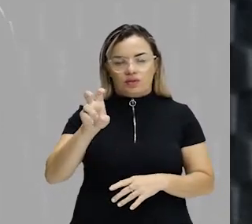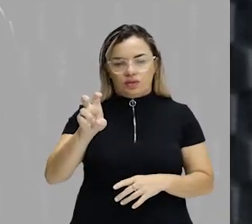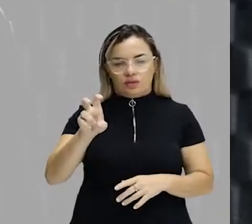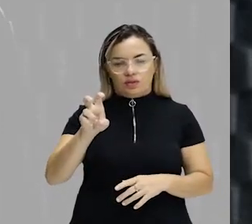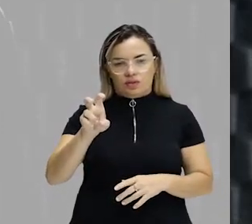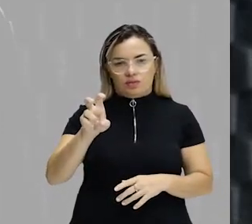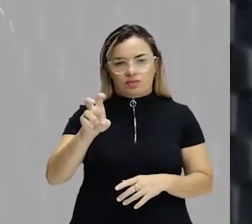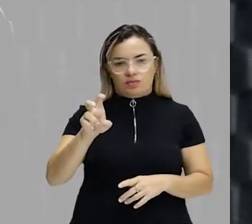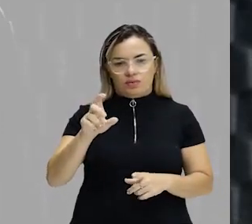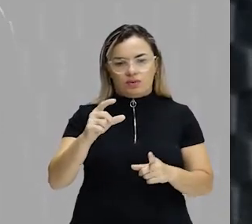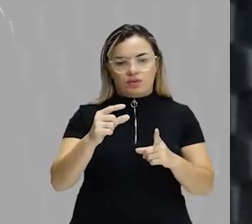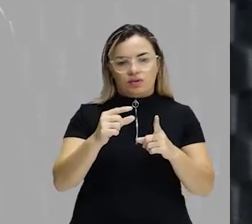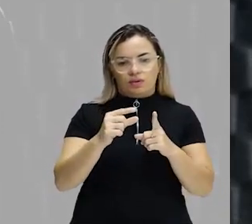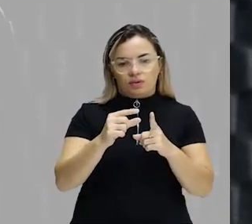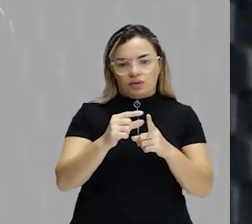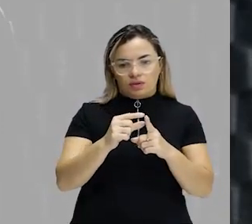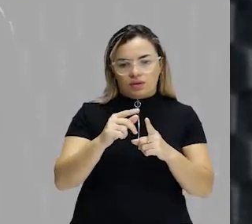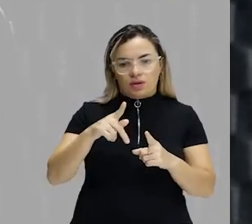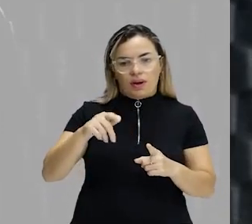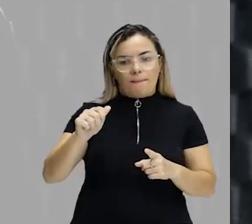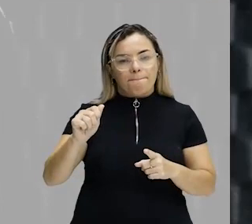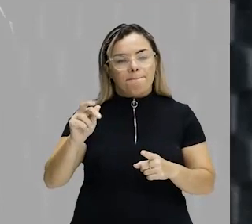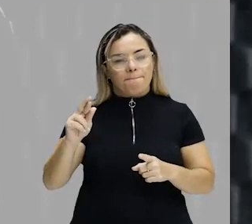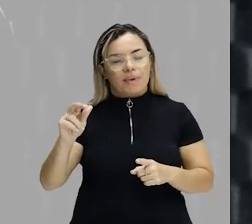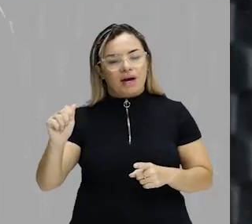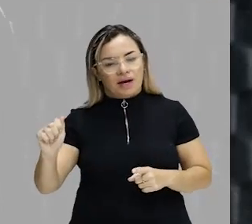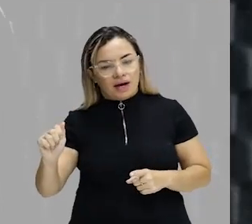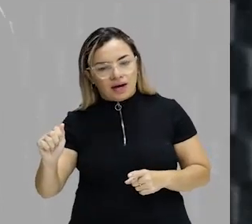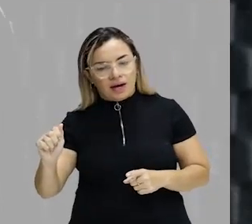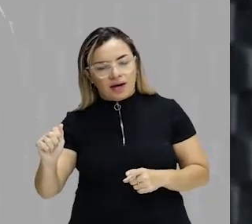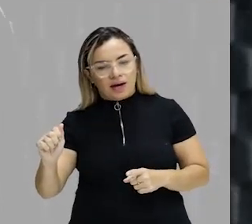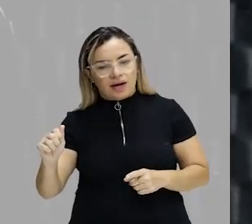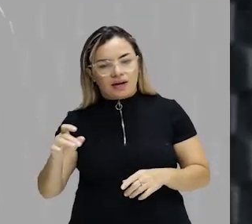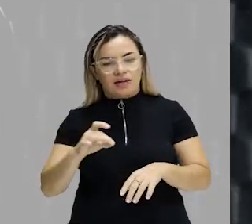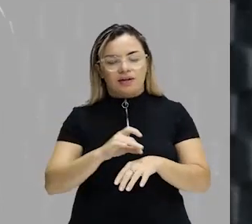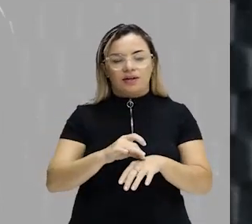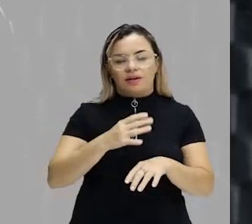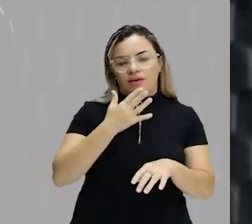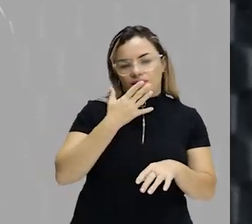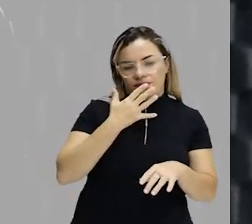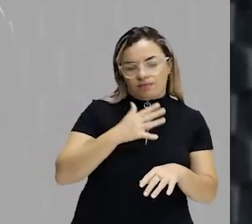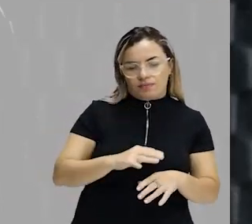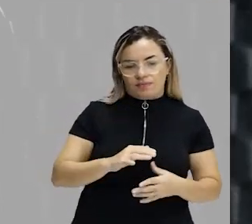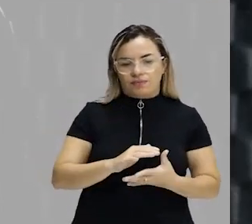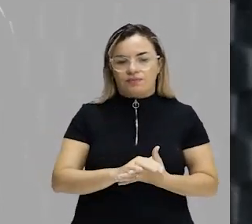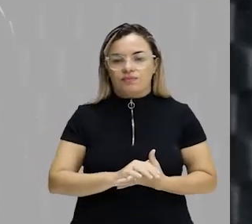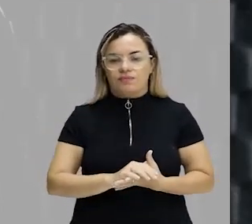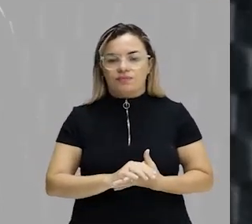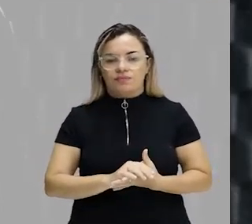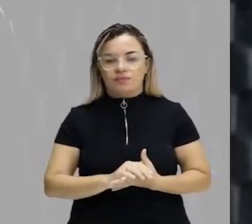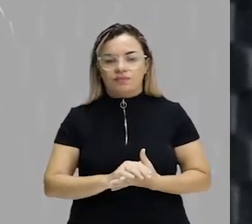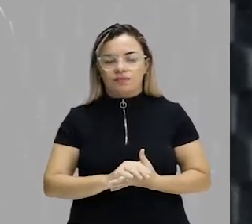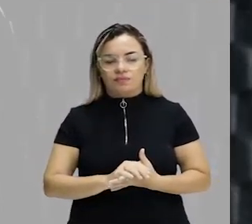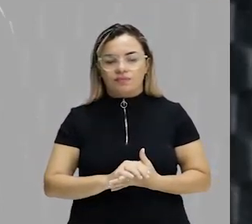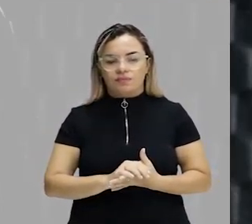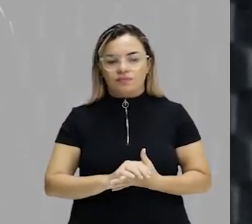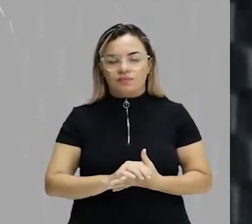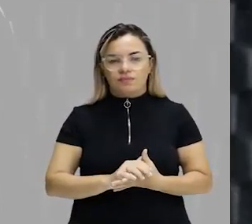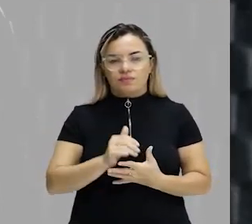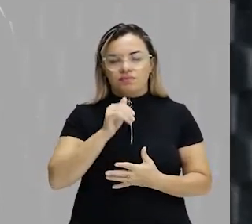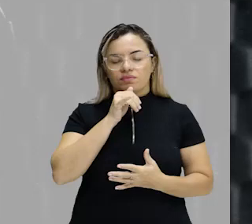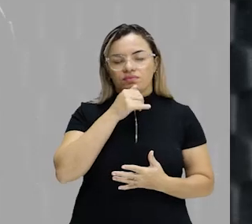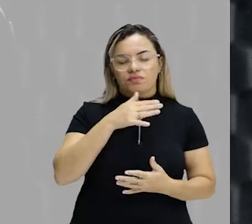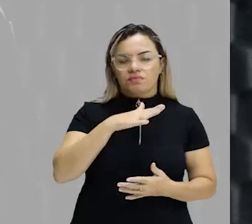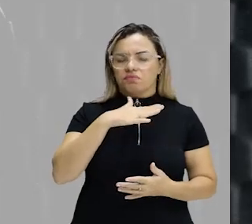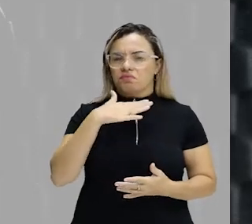essas 5, ó, esse primeiro para, né, para imitar, para fazer, para relaxar, para fugir e para sua tristíssima e merecida morte, tal, tal, tal,